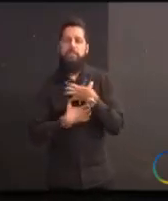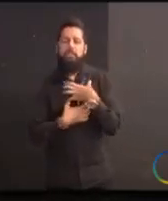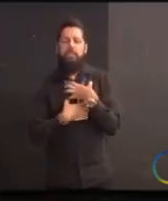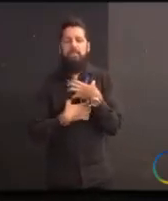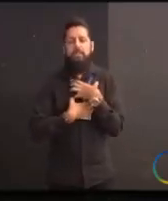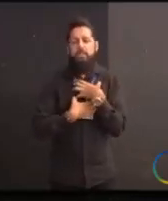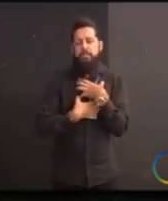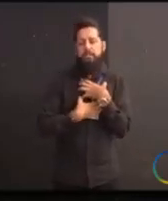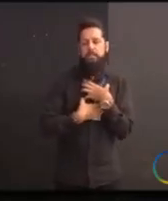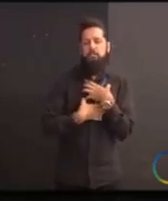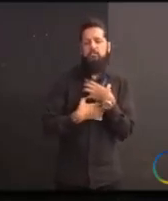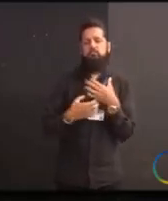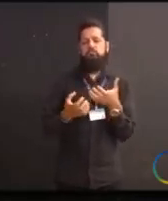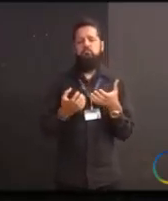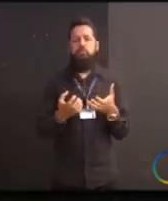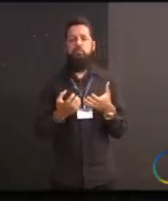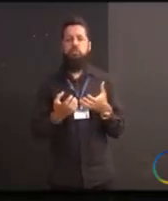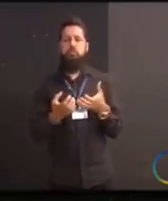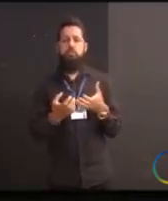solução.